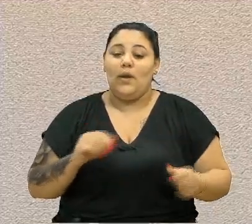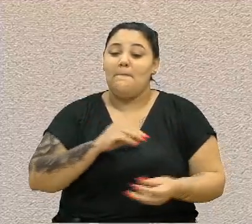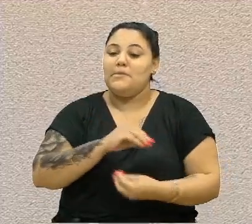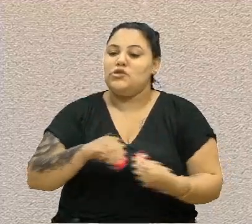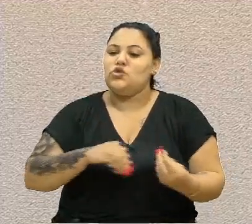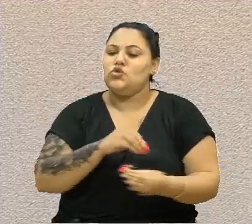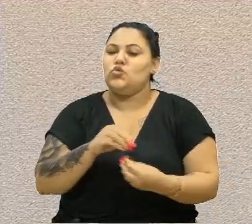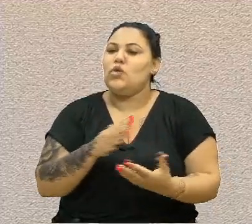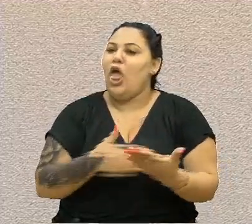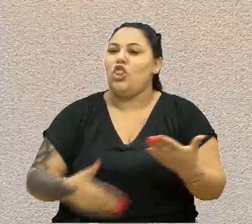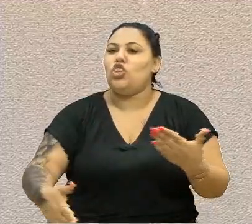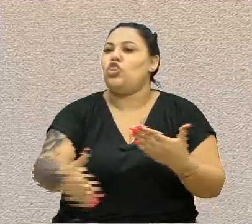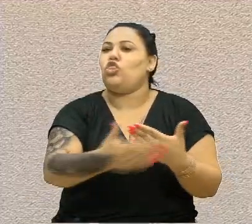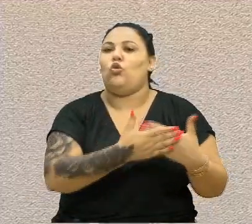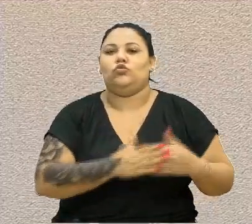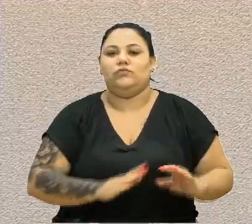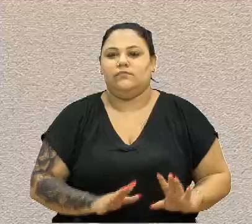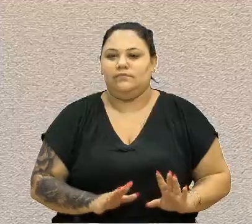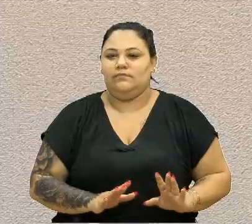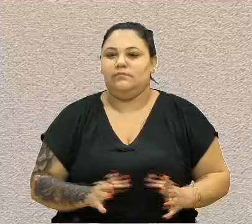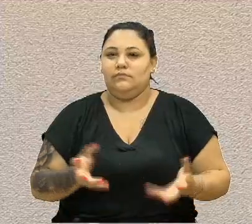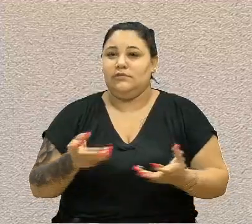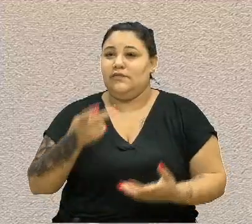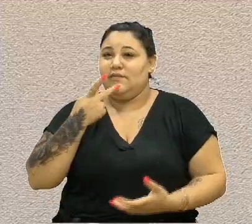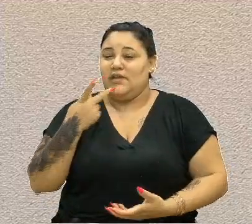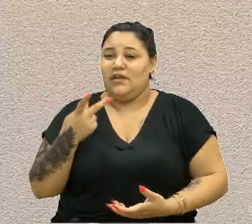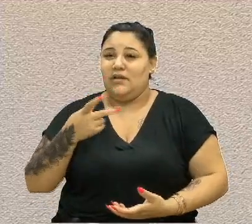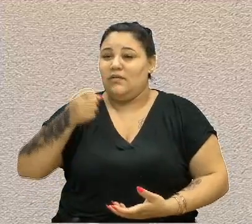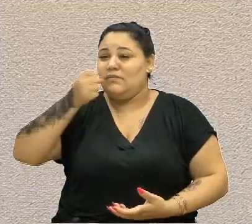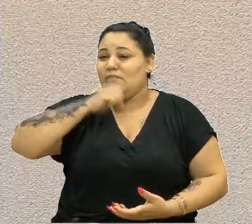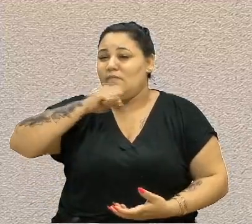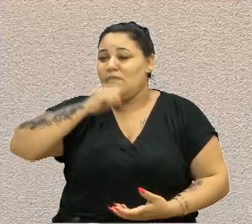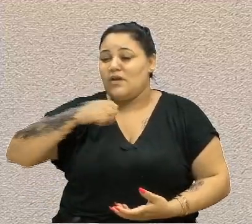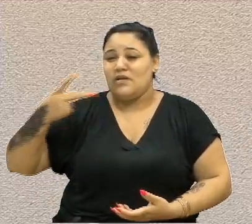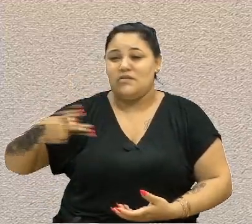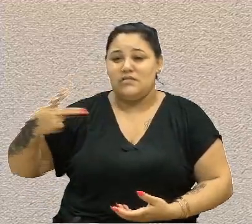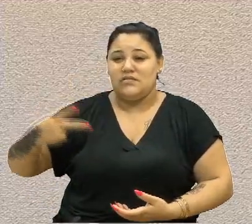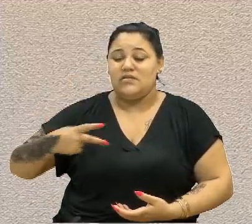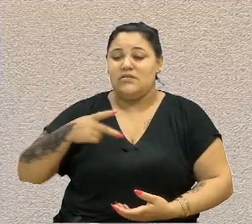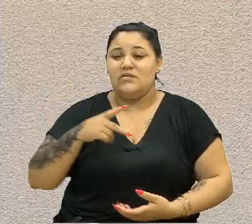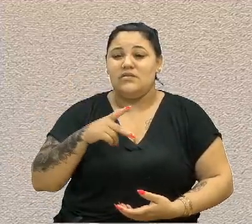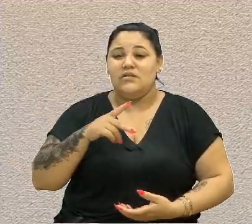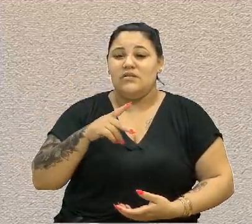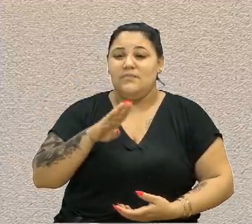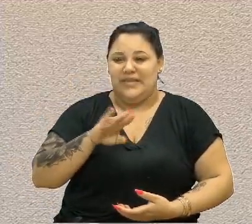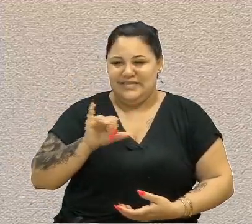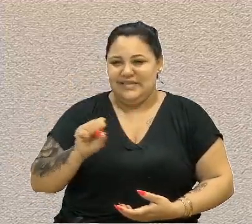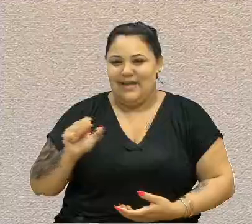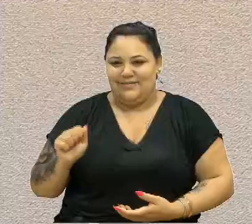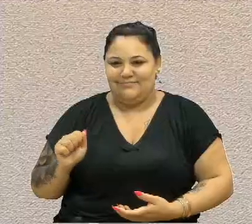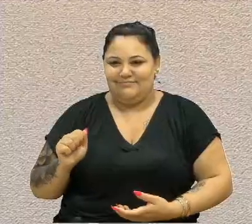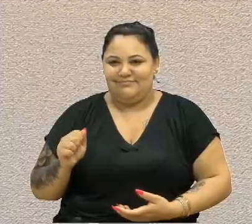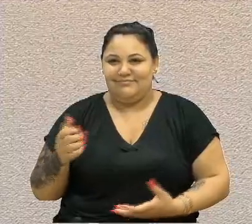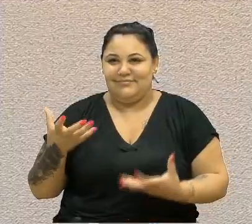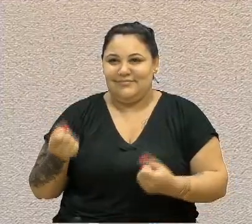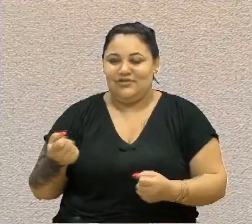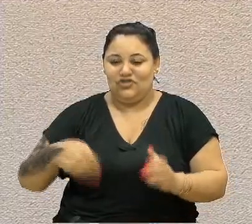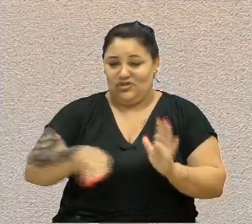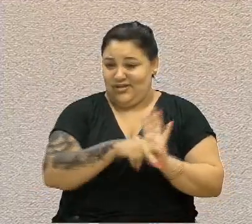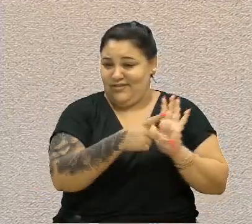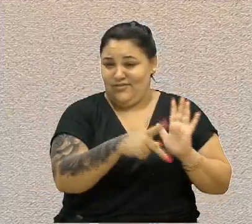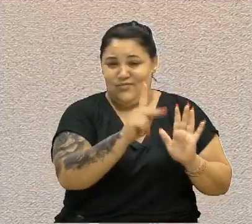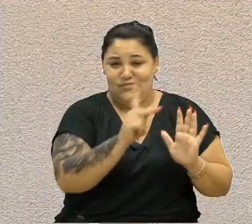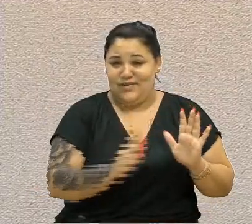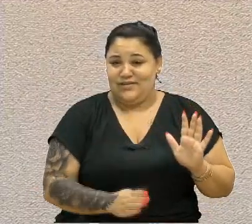coisas. Bom, eu queria dizer que o meu bisavô, Severo Fantinel, não ganhou nada. Quando chegou no Brasil,